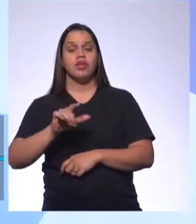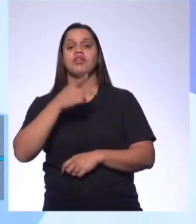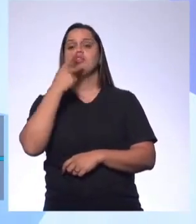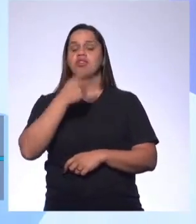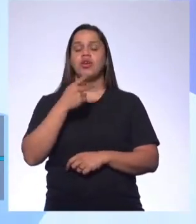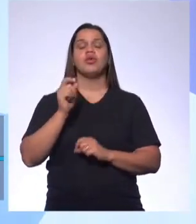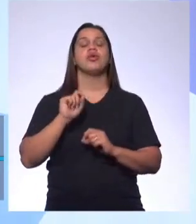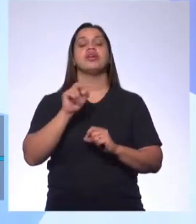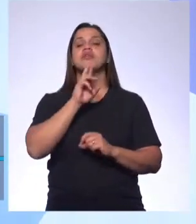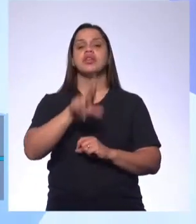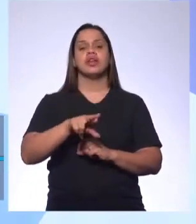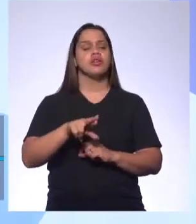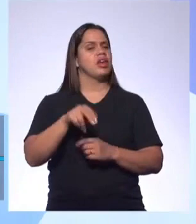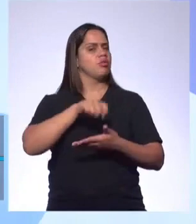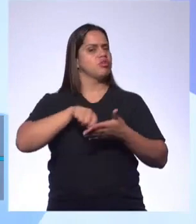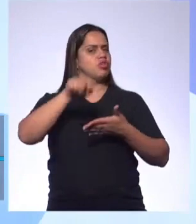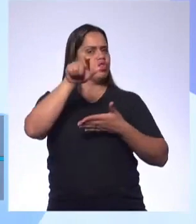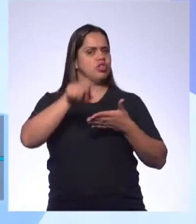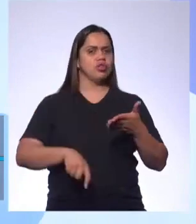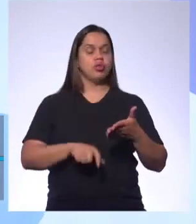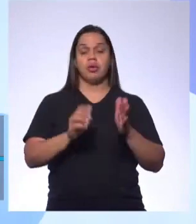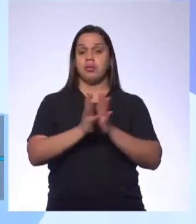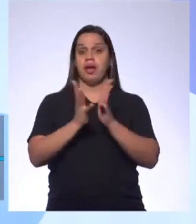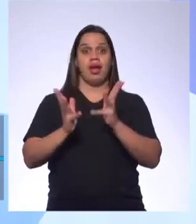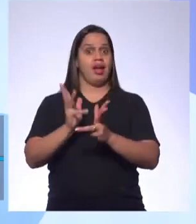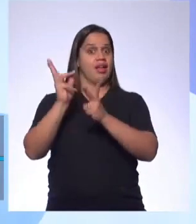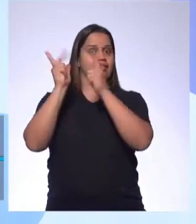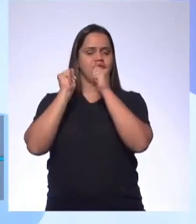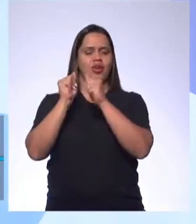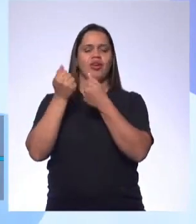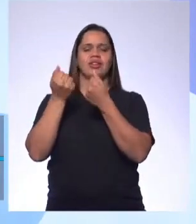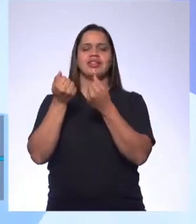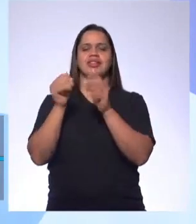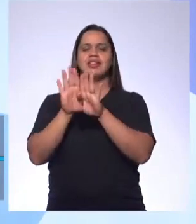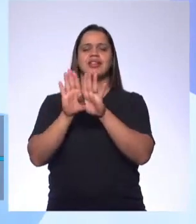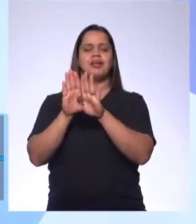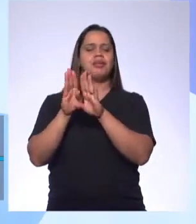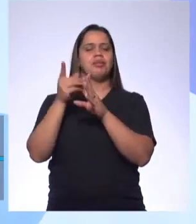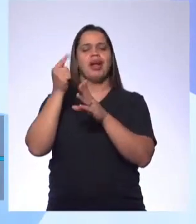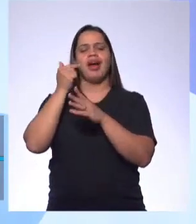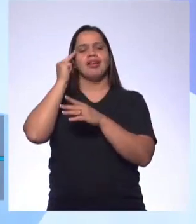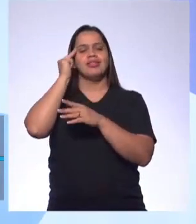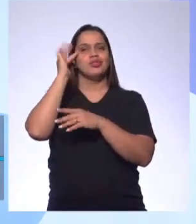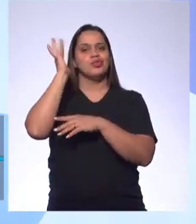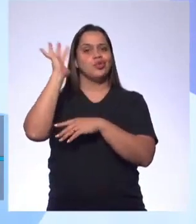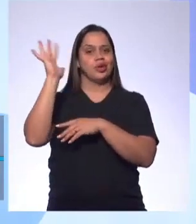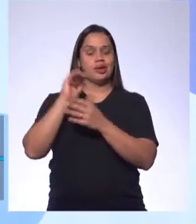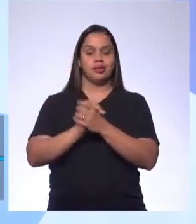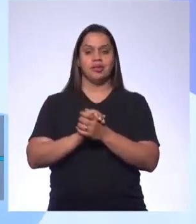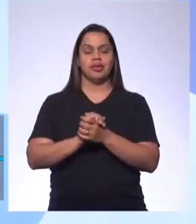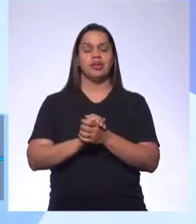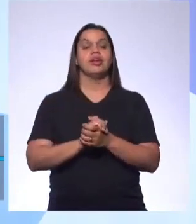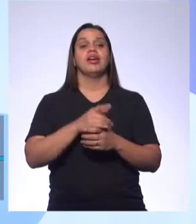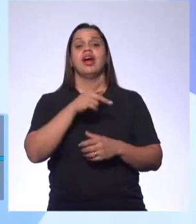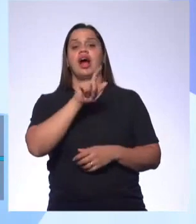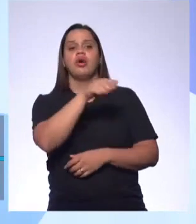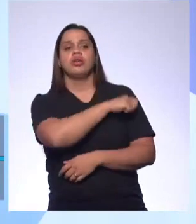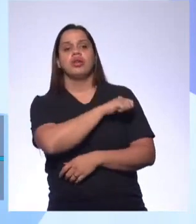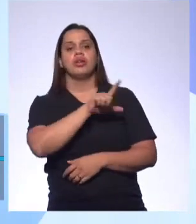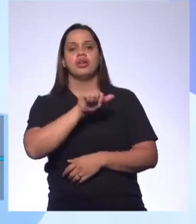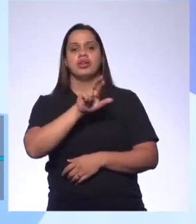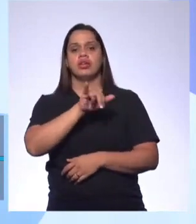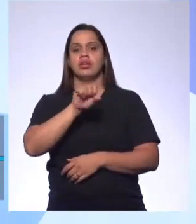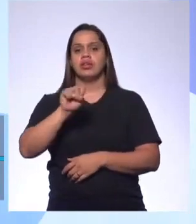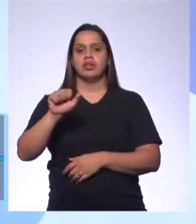produz histórias incríveis, delicadas para sonhar. Deixa eu ver quem mais. Autora e escritora. A aluna Larissa disse que não